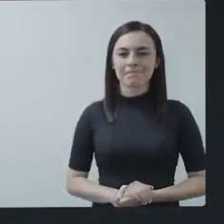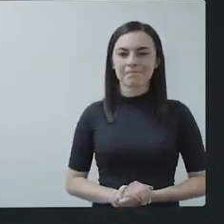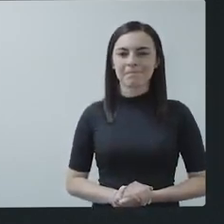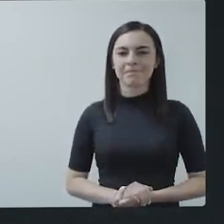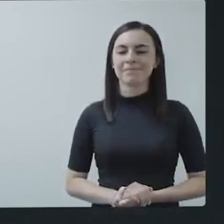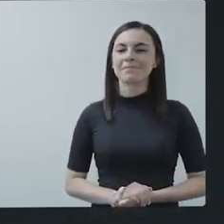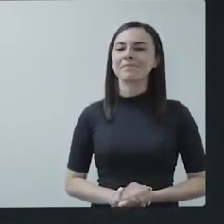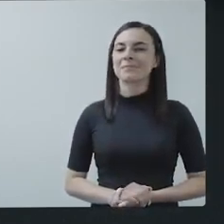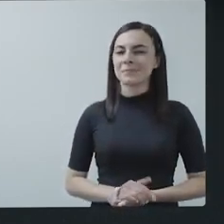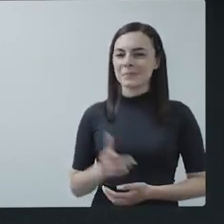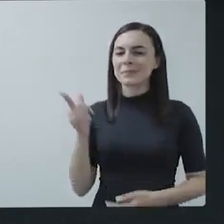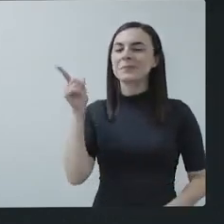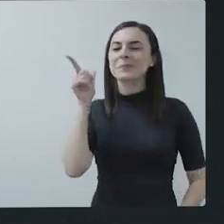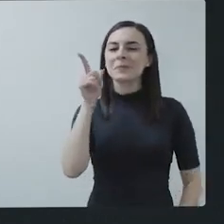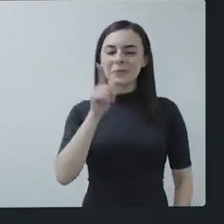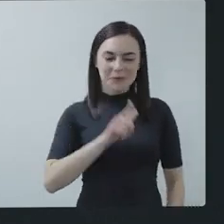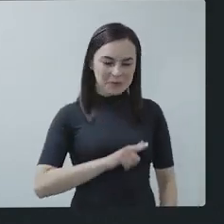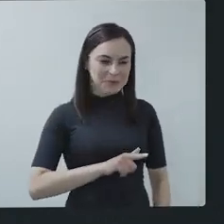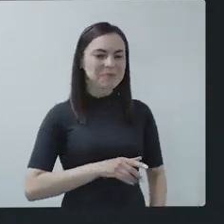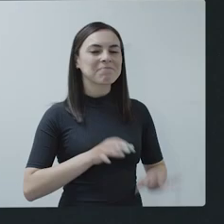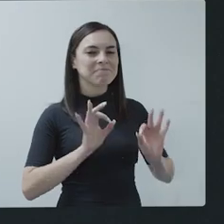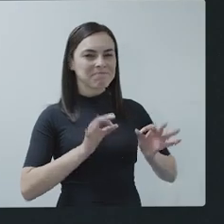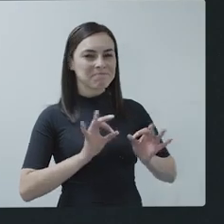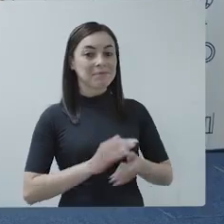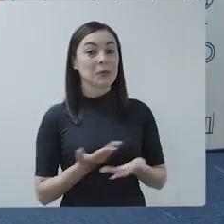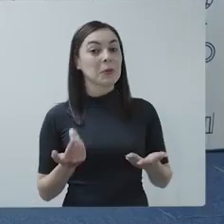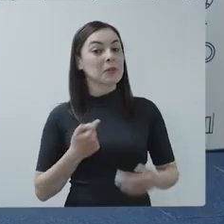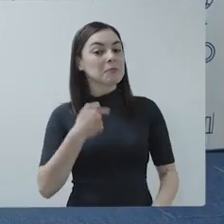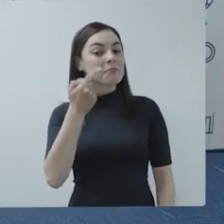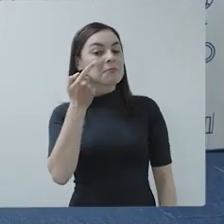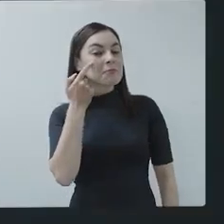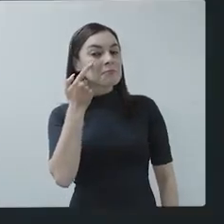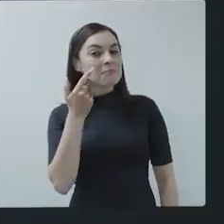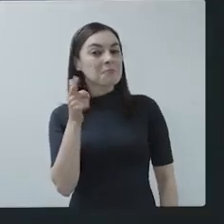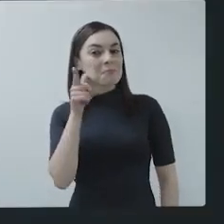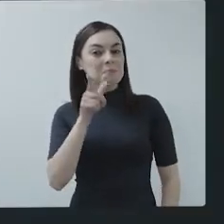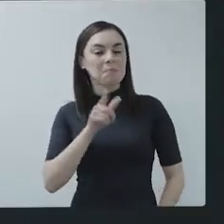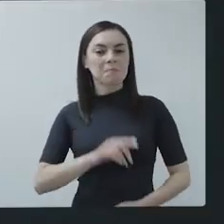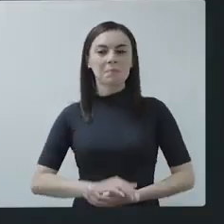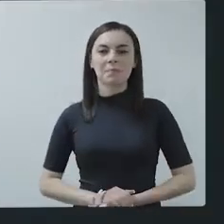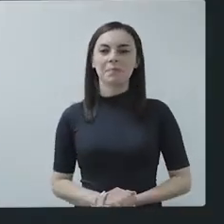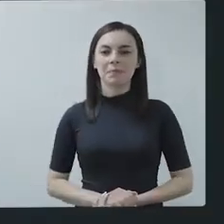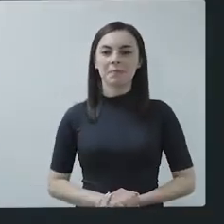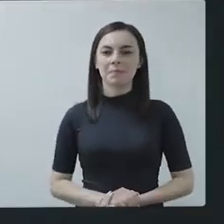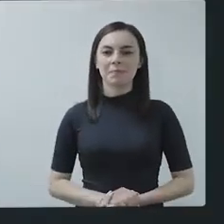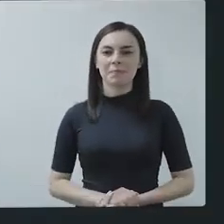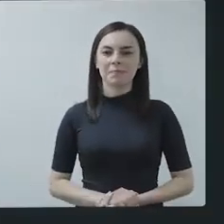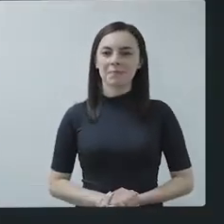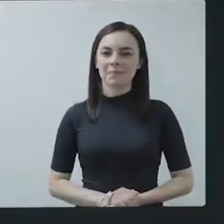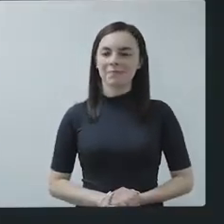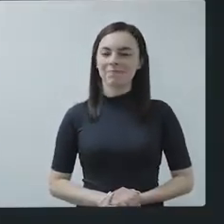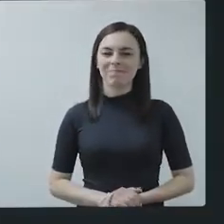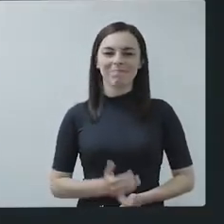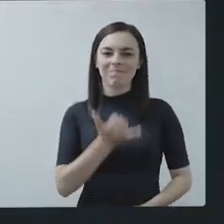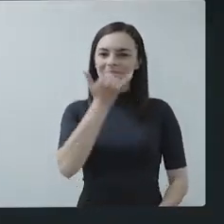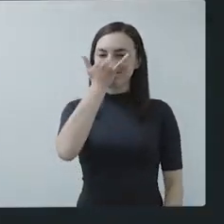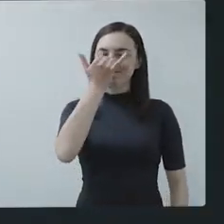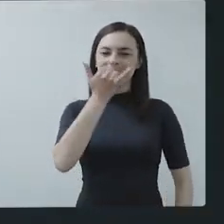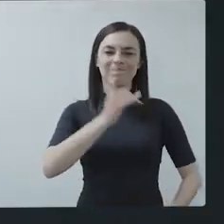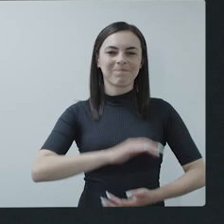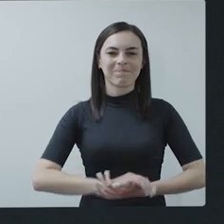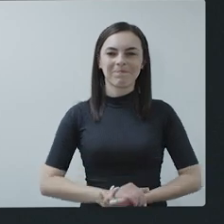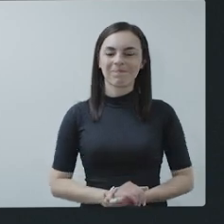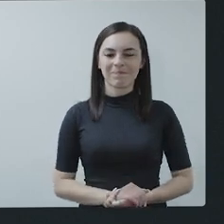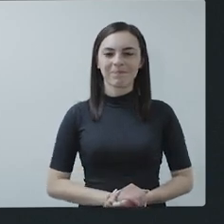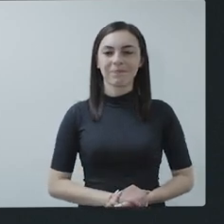Ah, aê, agora sim. Consegui. Vamos ver se eu consigo agora esse aqui. Ai, não deu certo. Toma, professora.